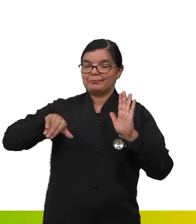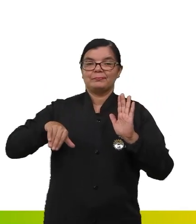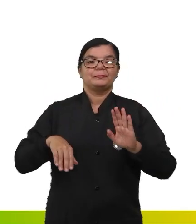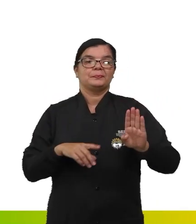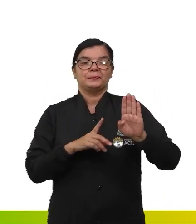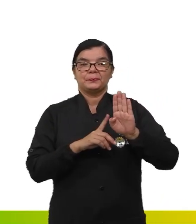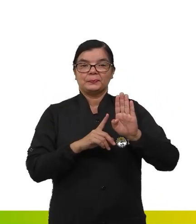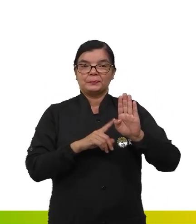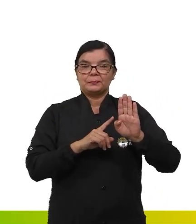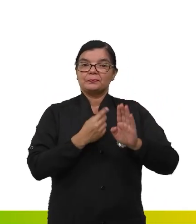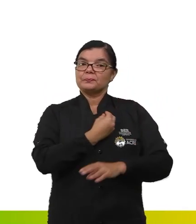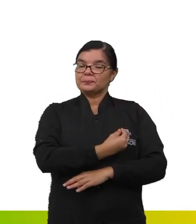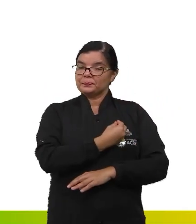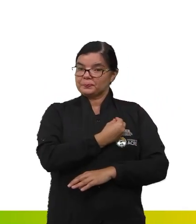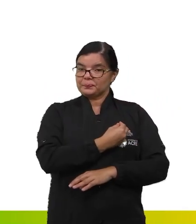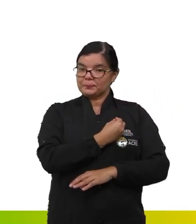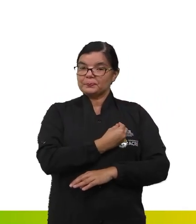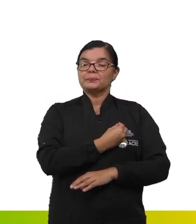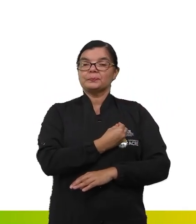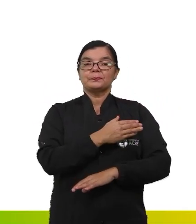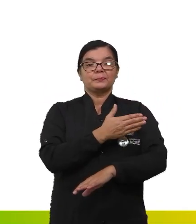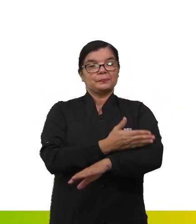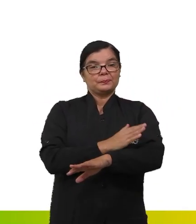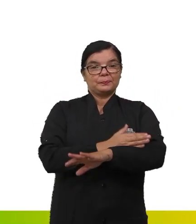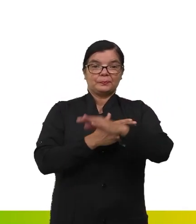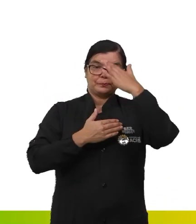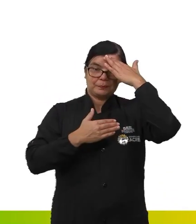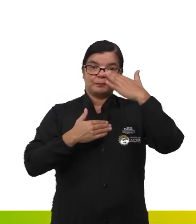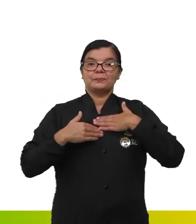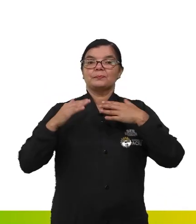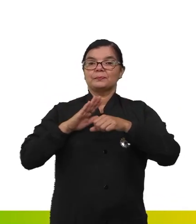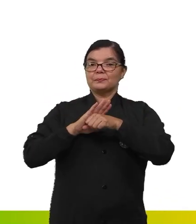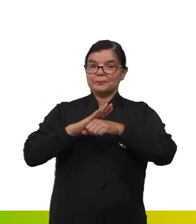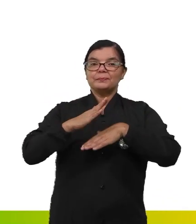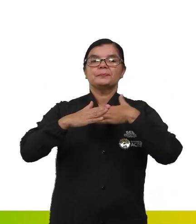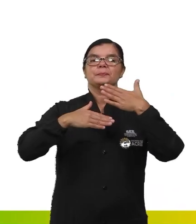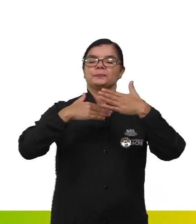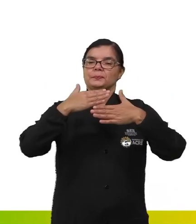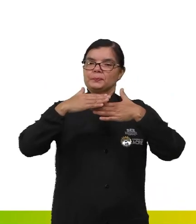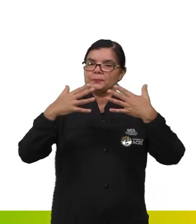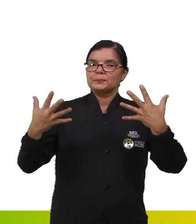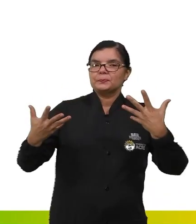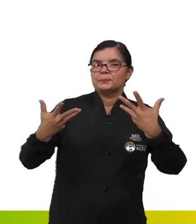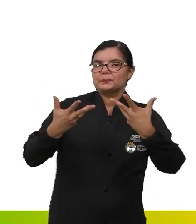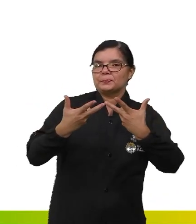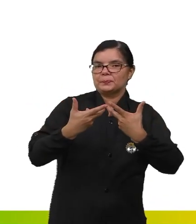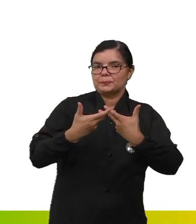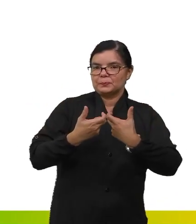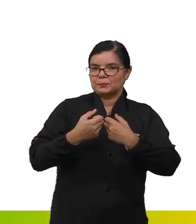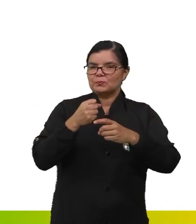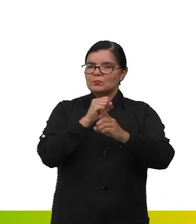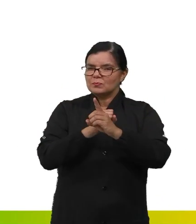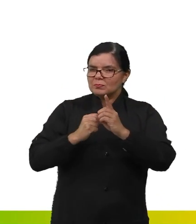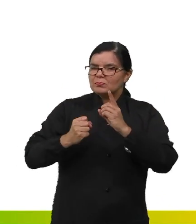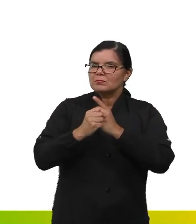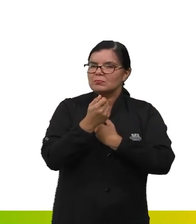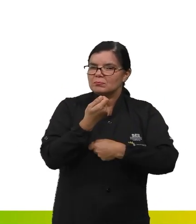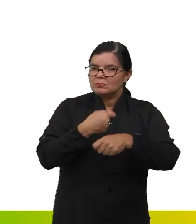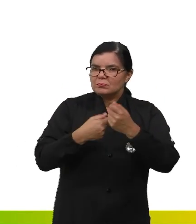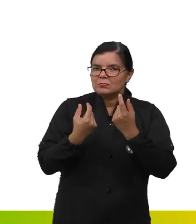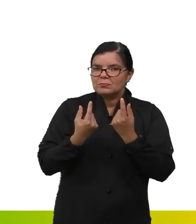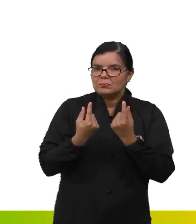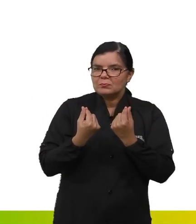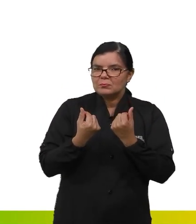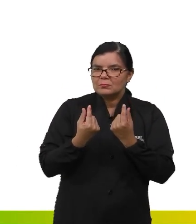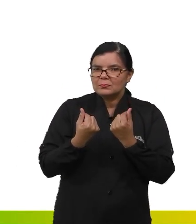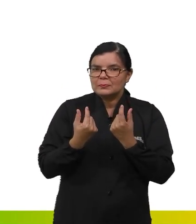Alternativa B, a participação em práticas corporais contribui para o desenvolvimento de competências